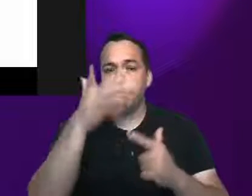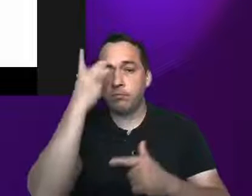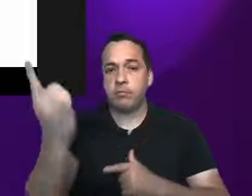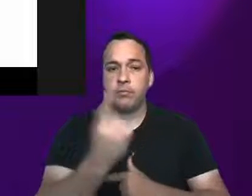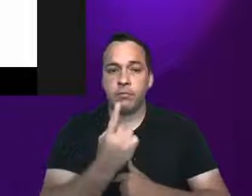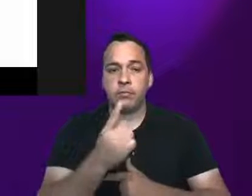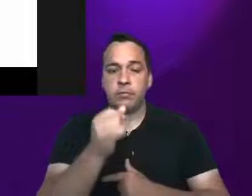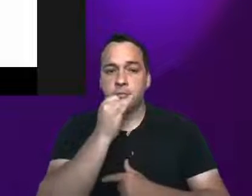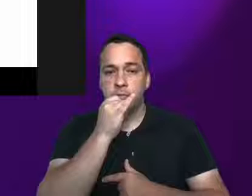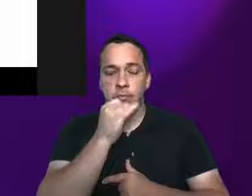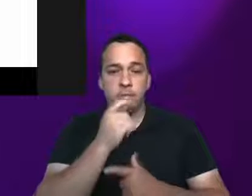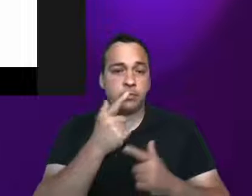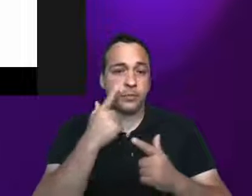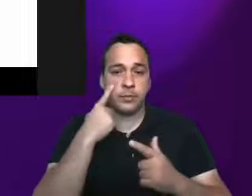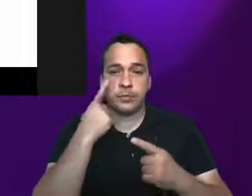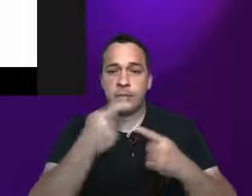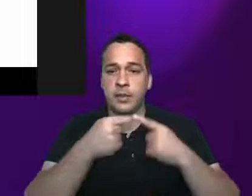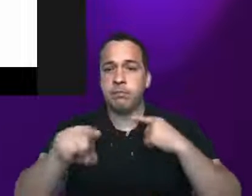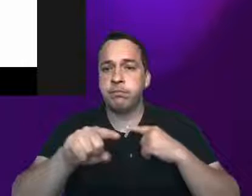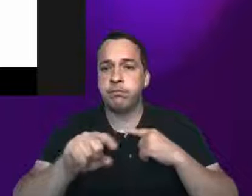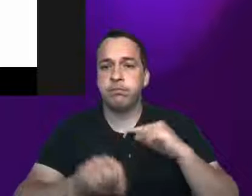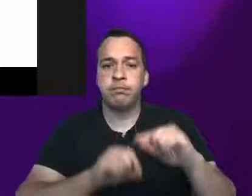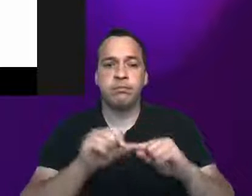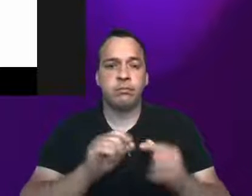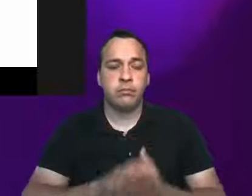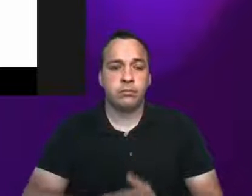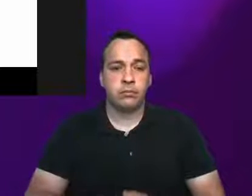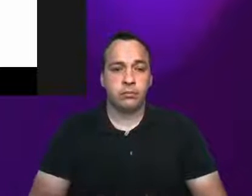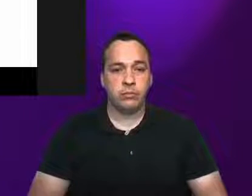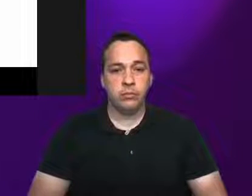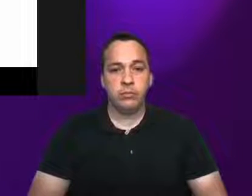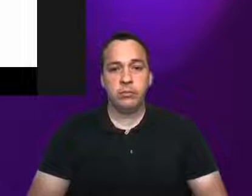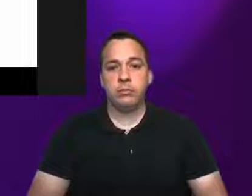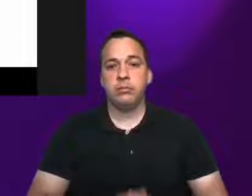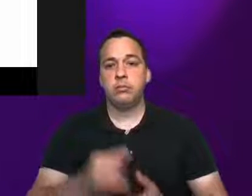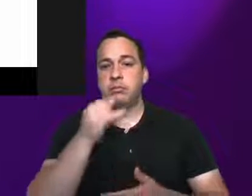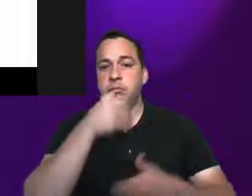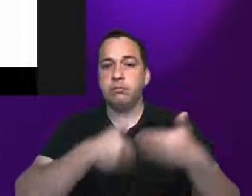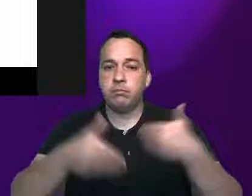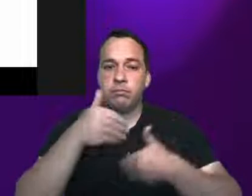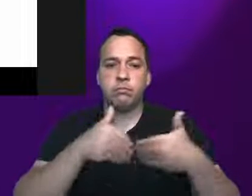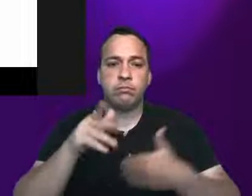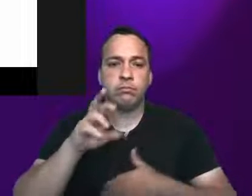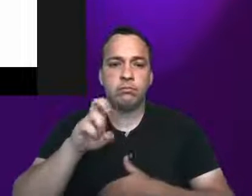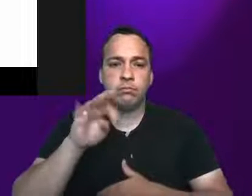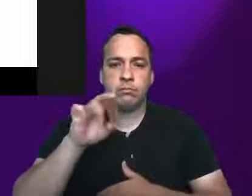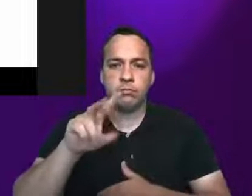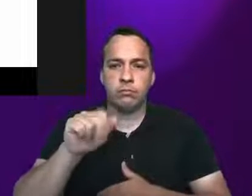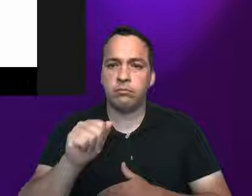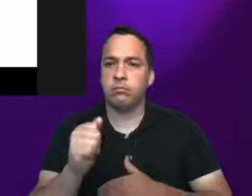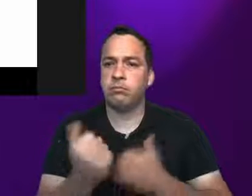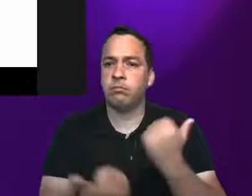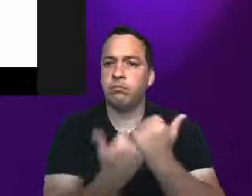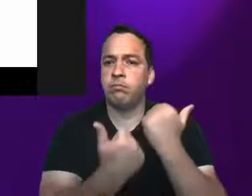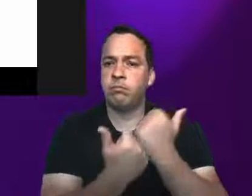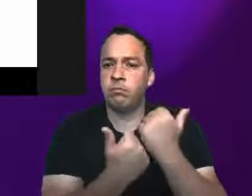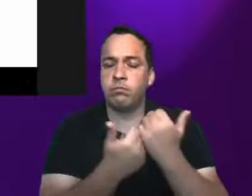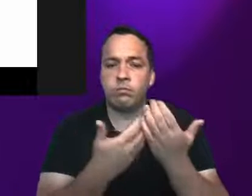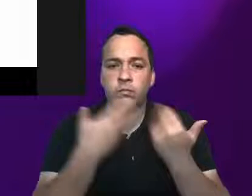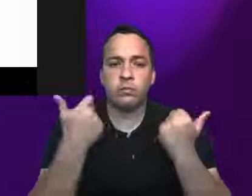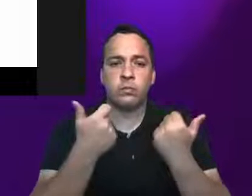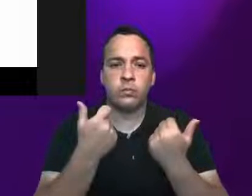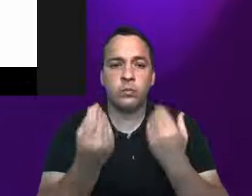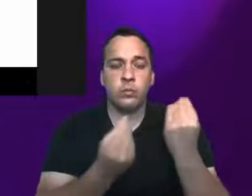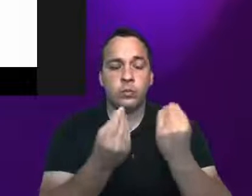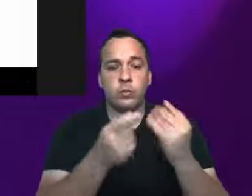cardíaca descompensada, nesse paciente, recebendo diureticoterapia, se a creatinina começa a subir, ou seja, ele atinge uma injúria renal